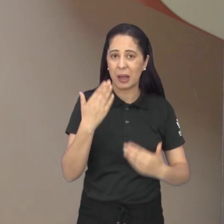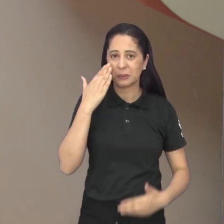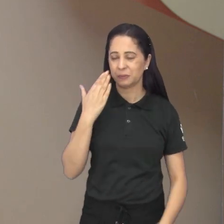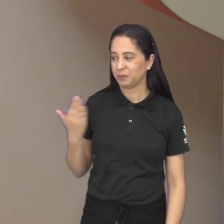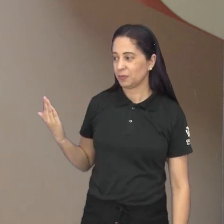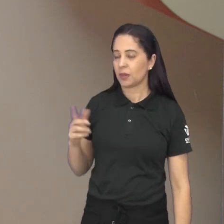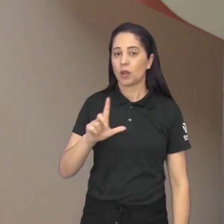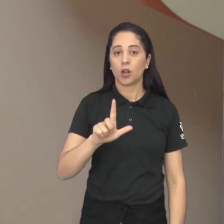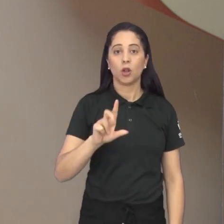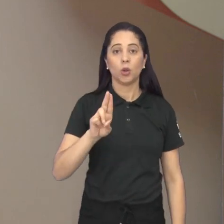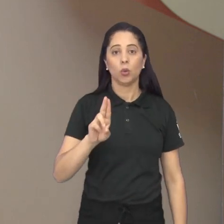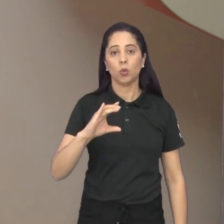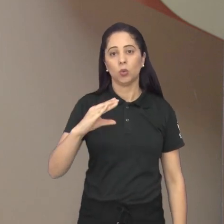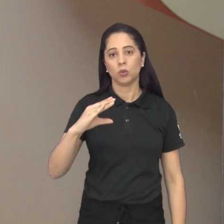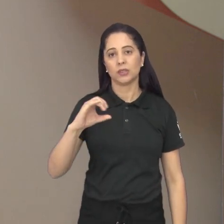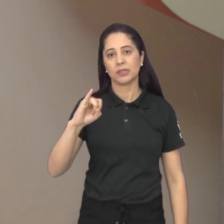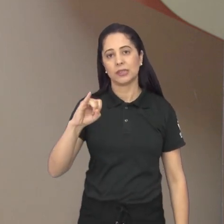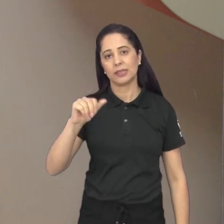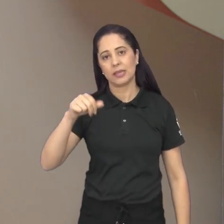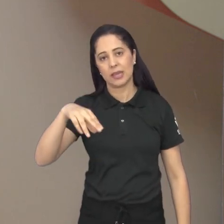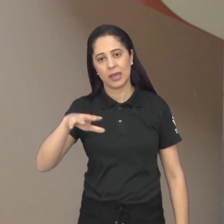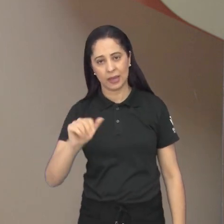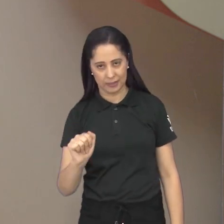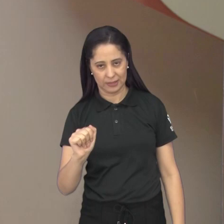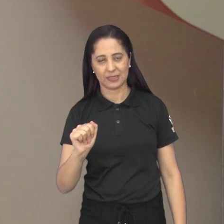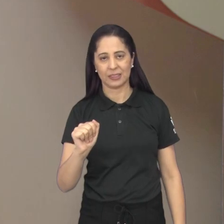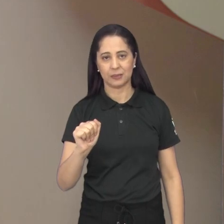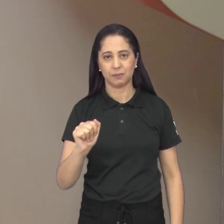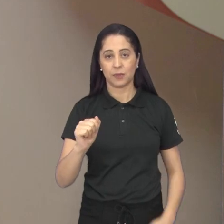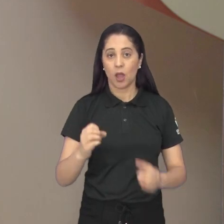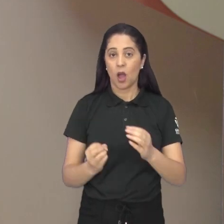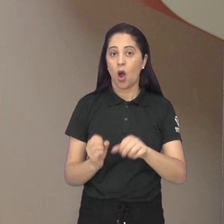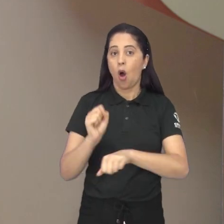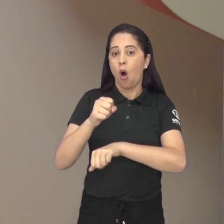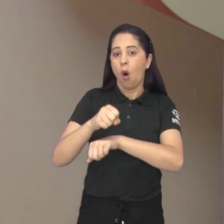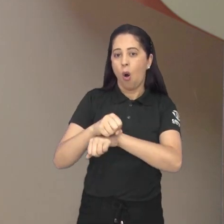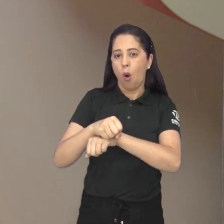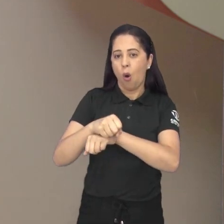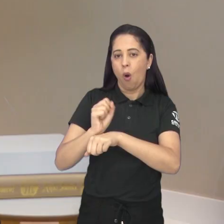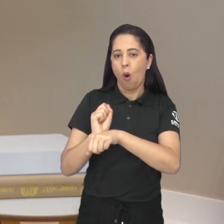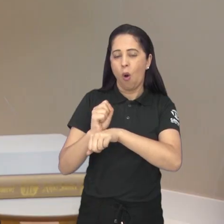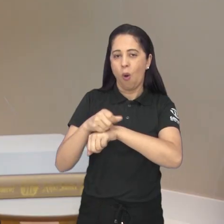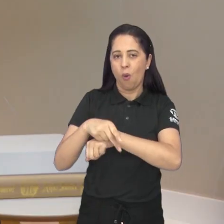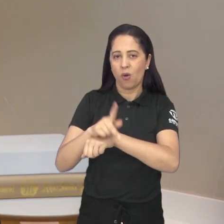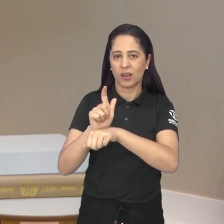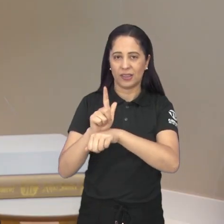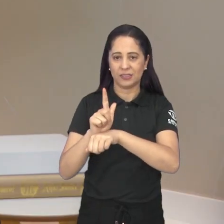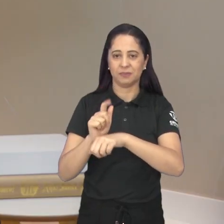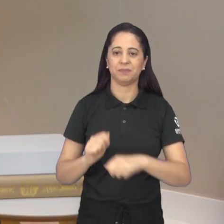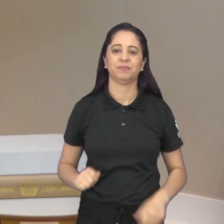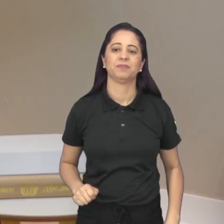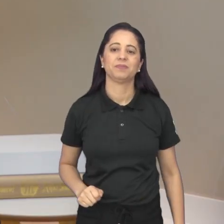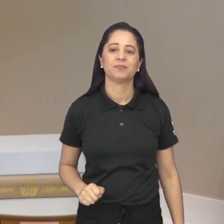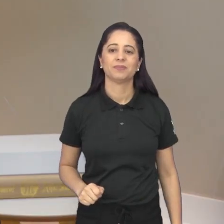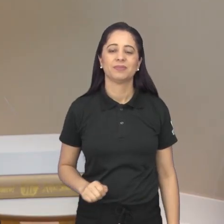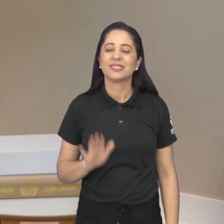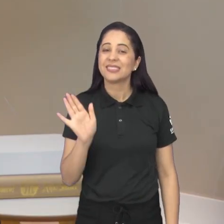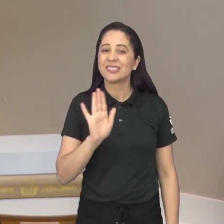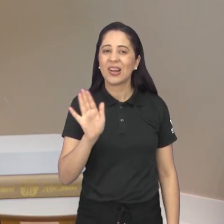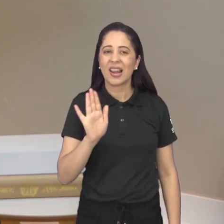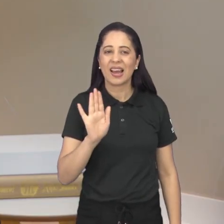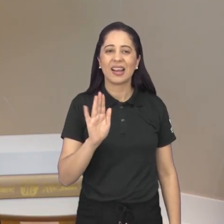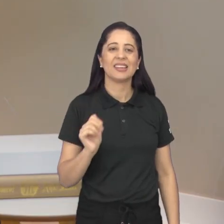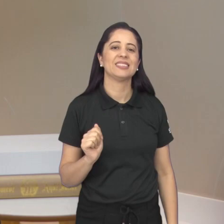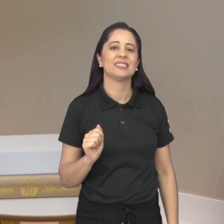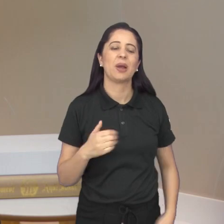serviço é a Luciana Holtz, presidente e fundadora da Oncoguia. Tudo bem, Luciana?